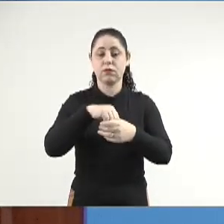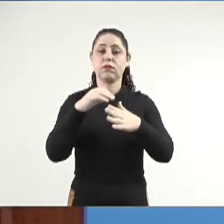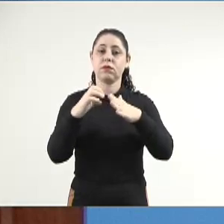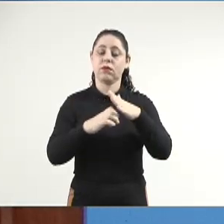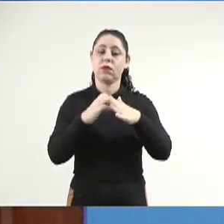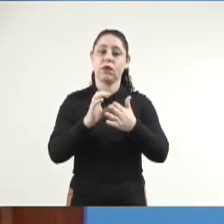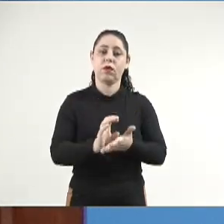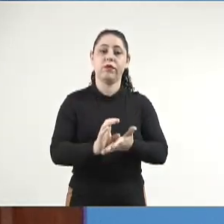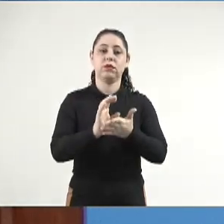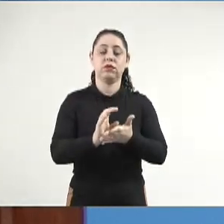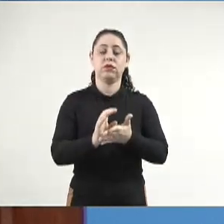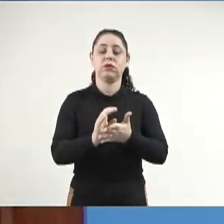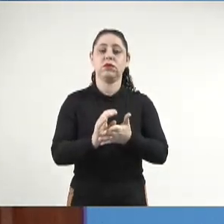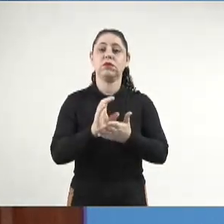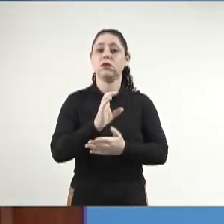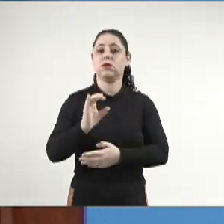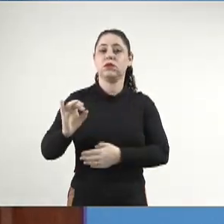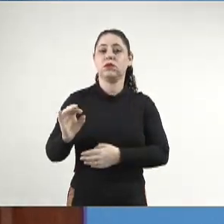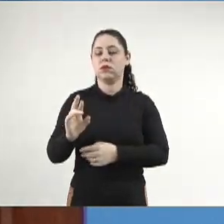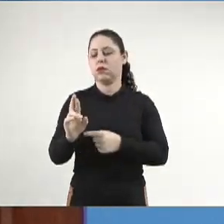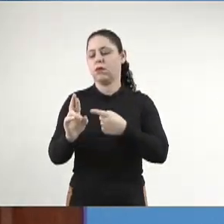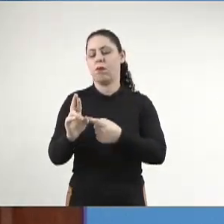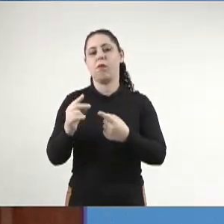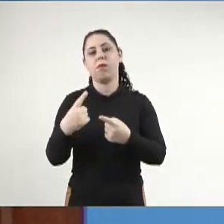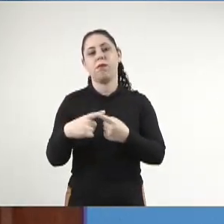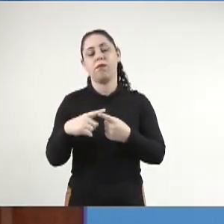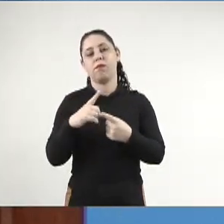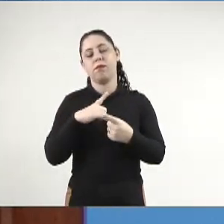membros da Comissão de Constituição e Justiça, até porque